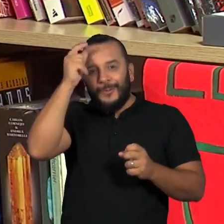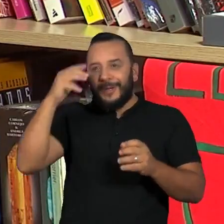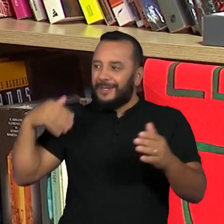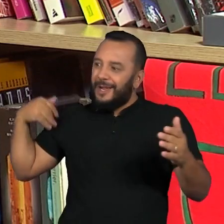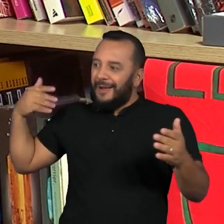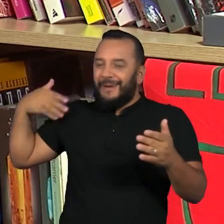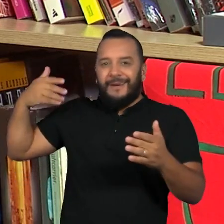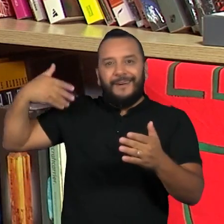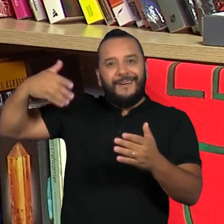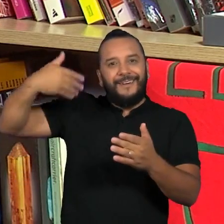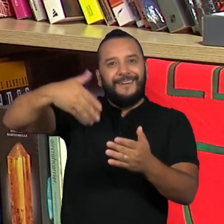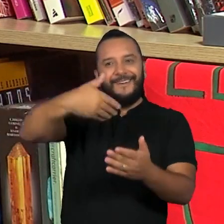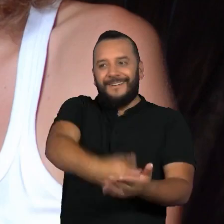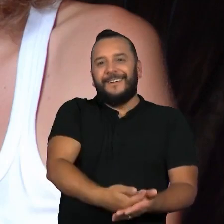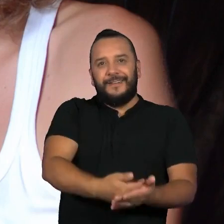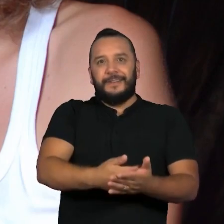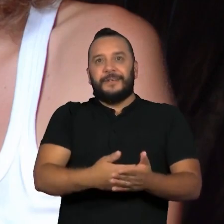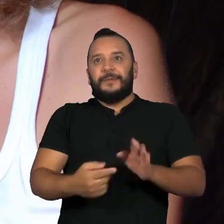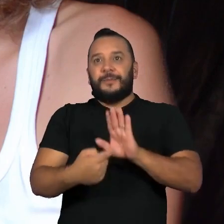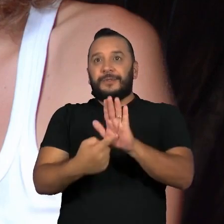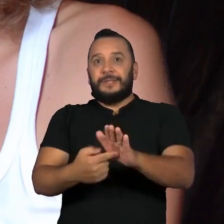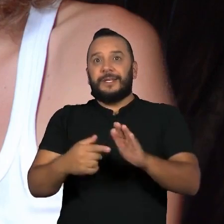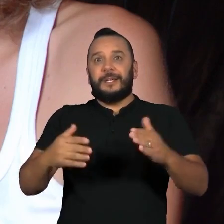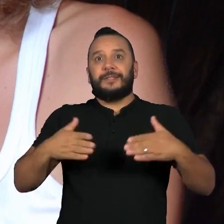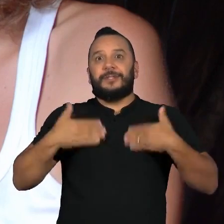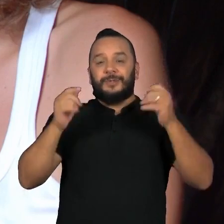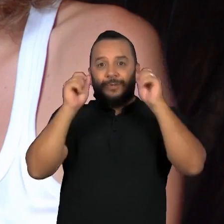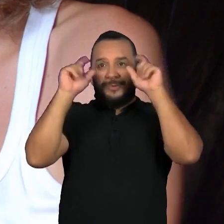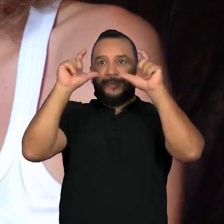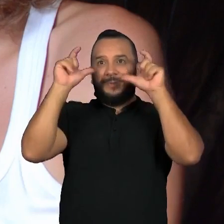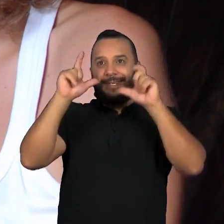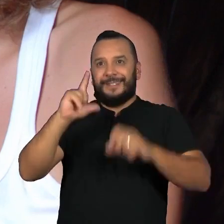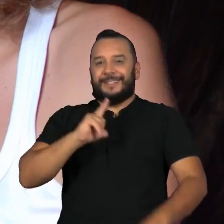sua surpresa.